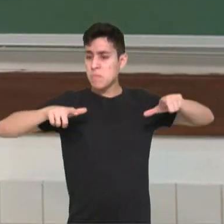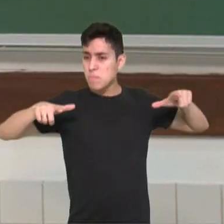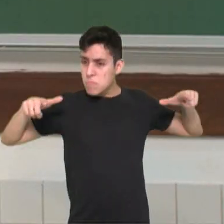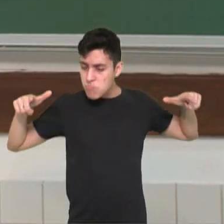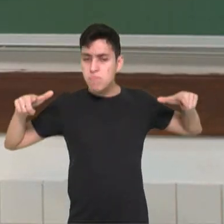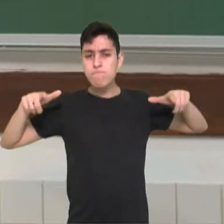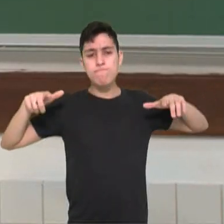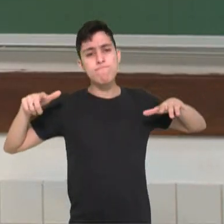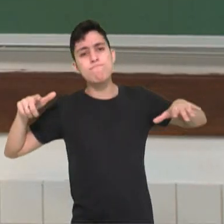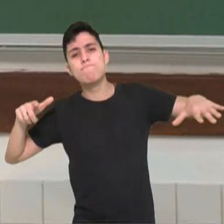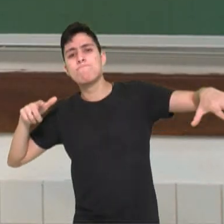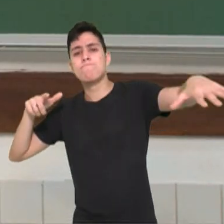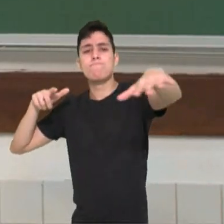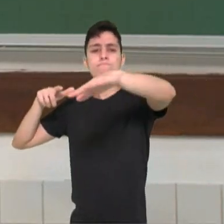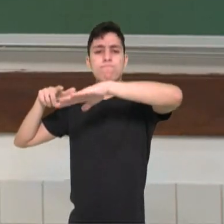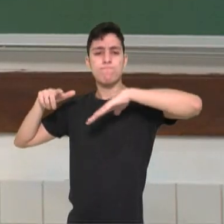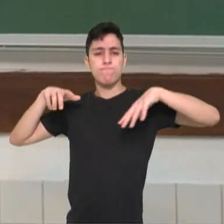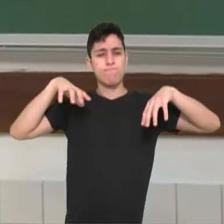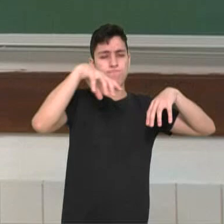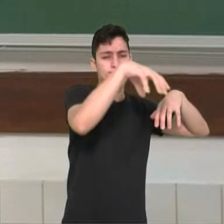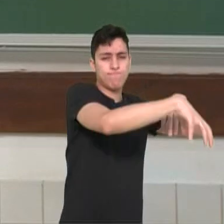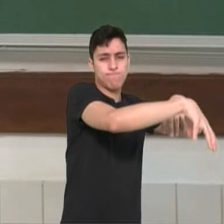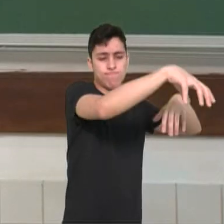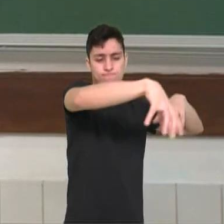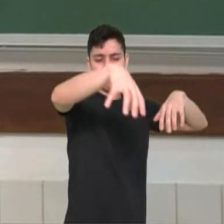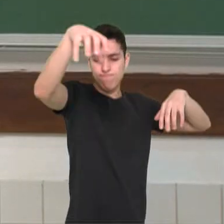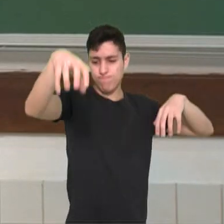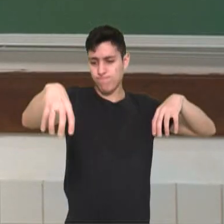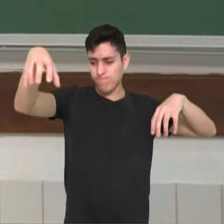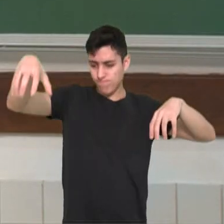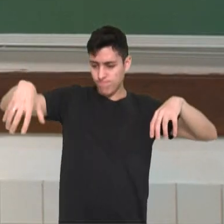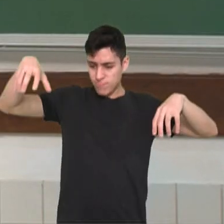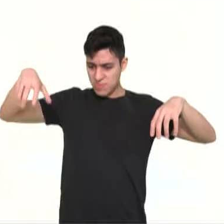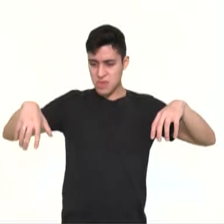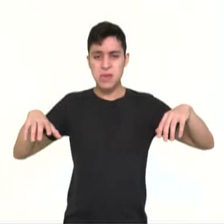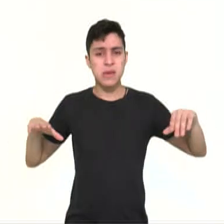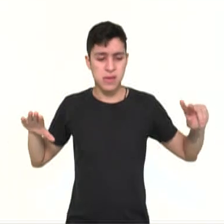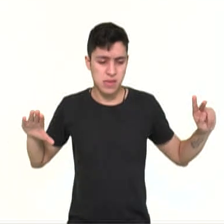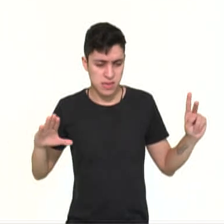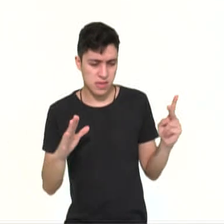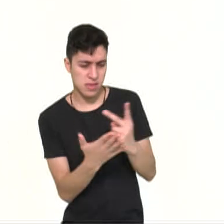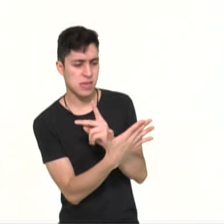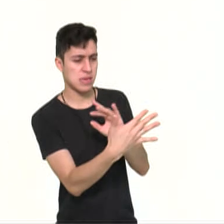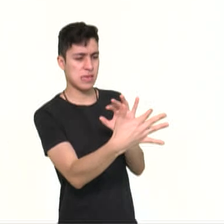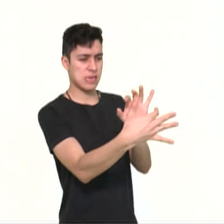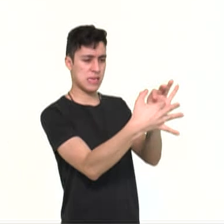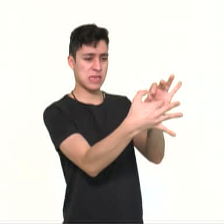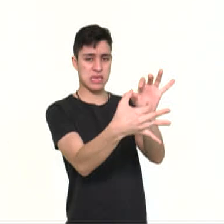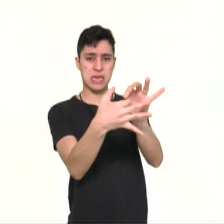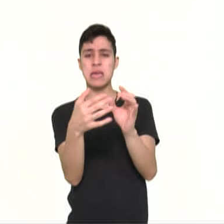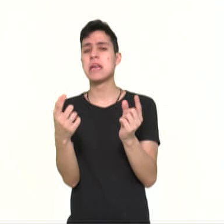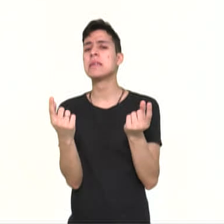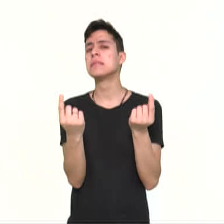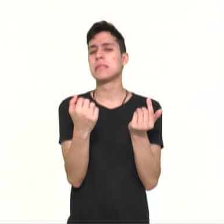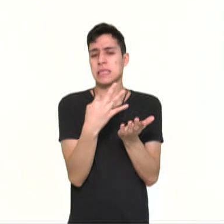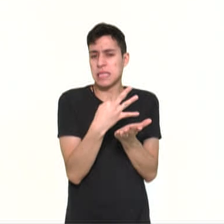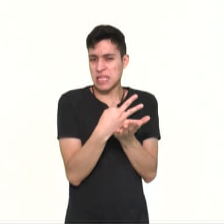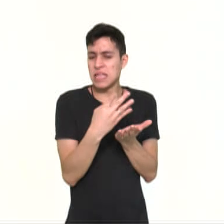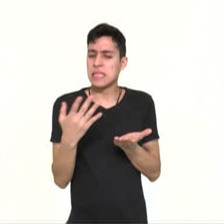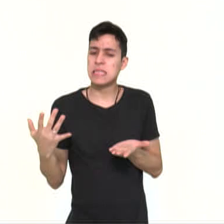com relação a esses reinos, né? E quando isso acontece, essas alianças e cobranças de tributos vão